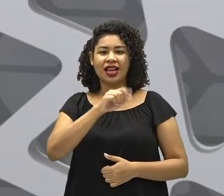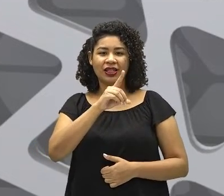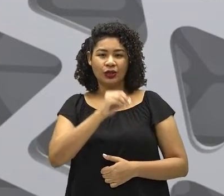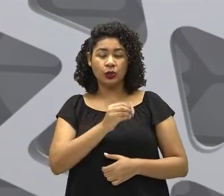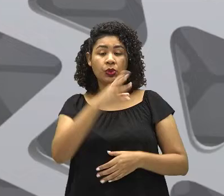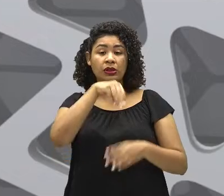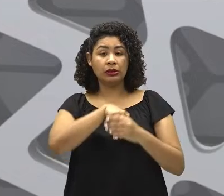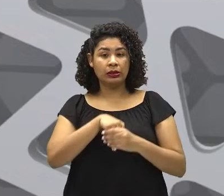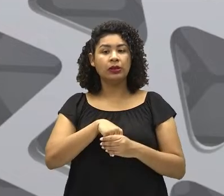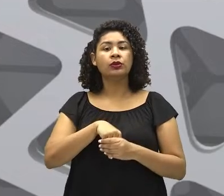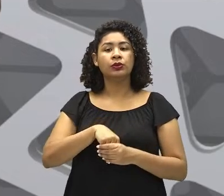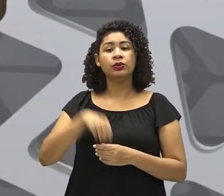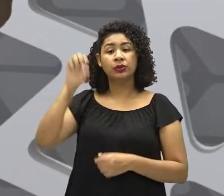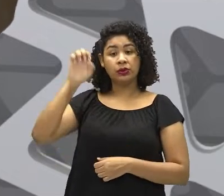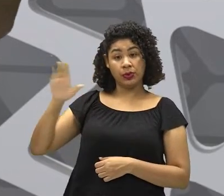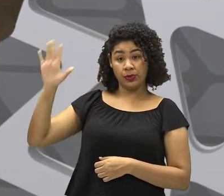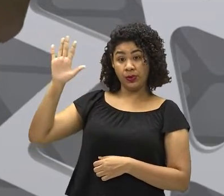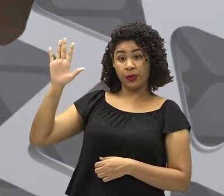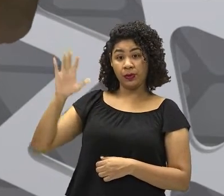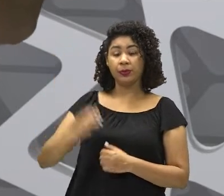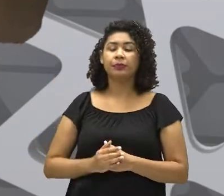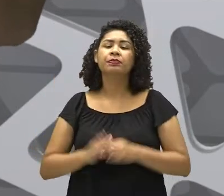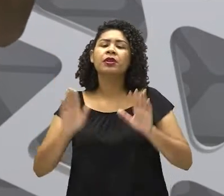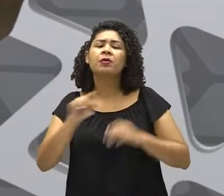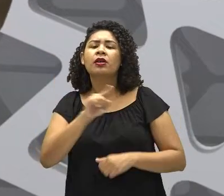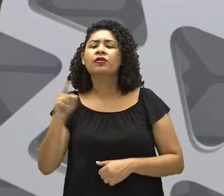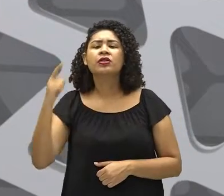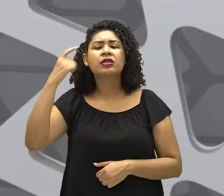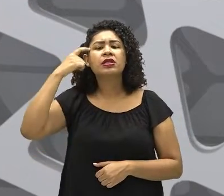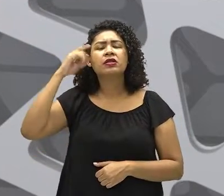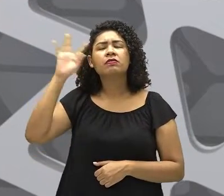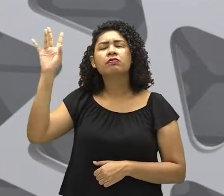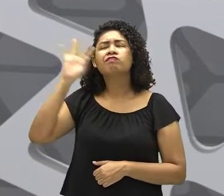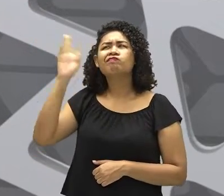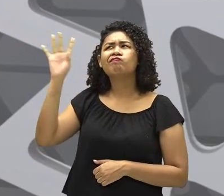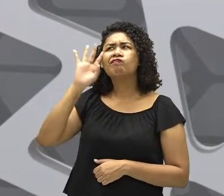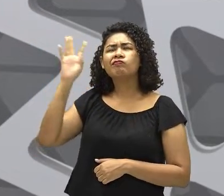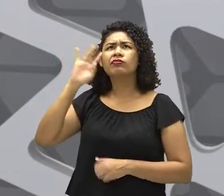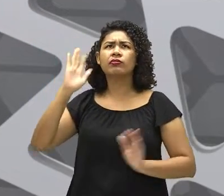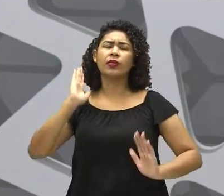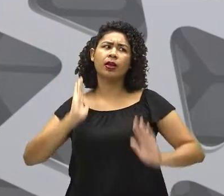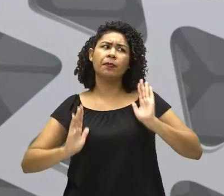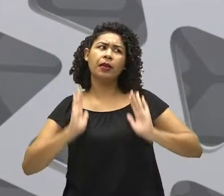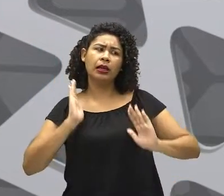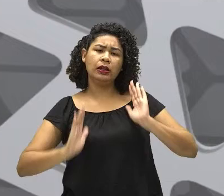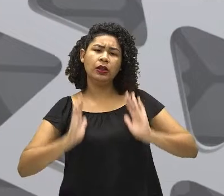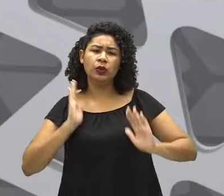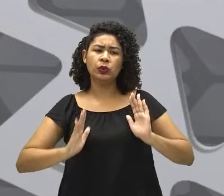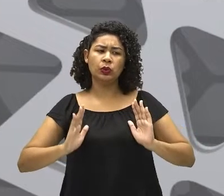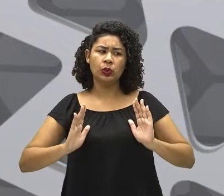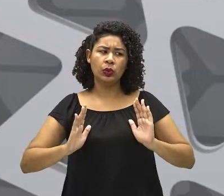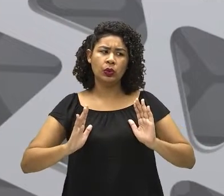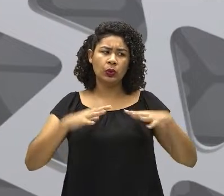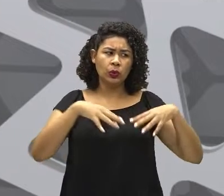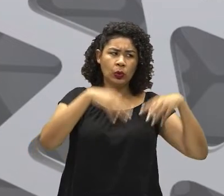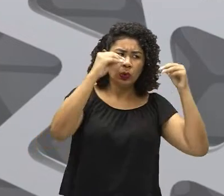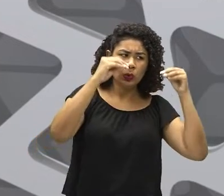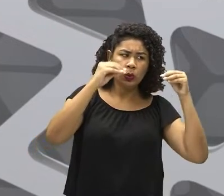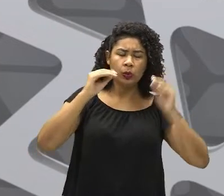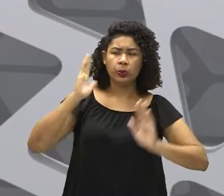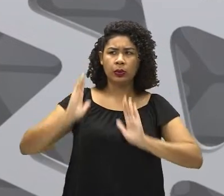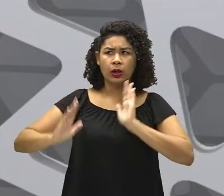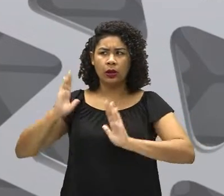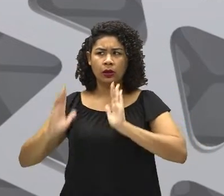Europa. Mas imagina que nesse momento, no final da Idade Média, início da Idade Moderna, nesse processo de transição de um período